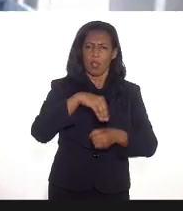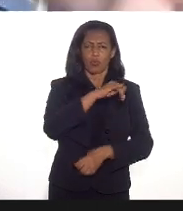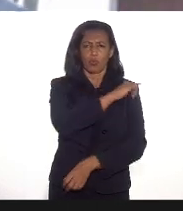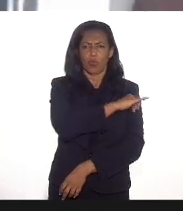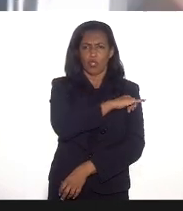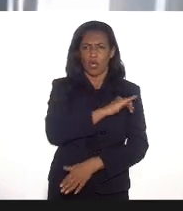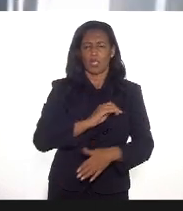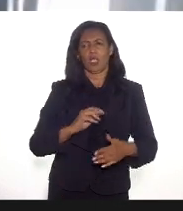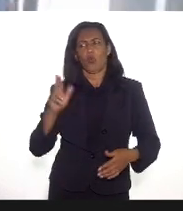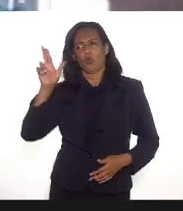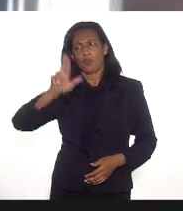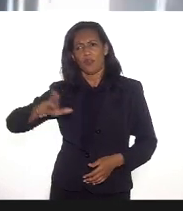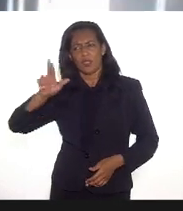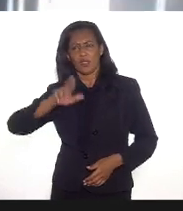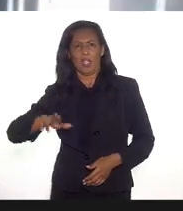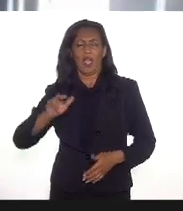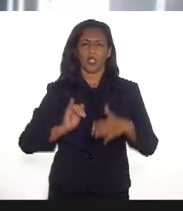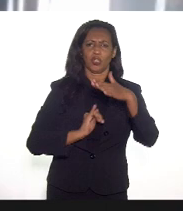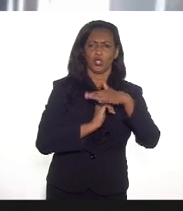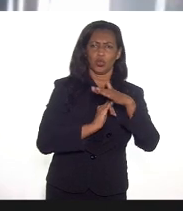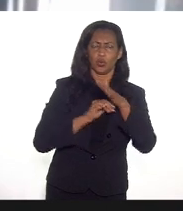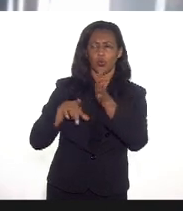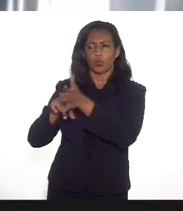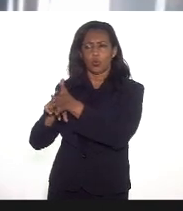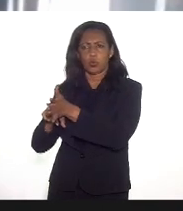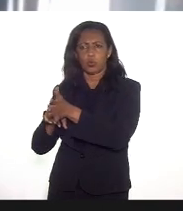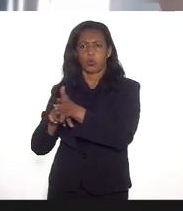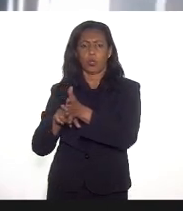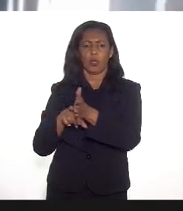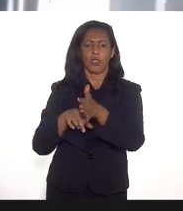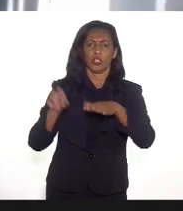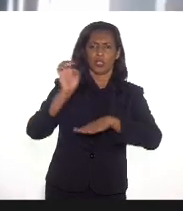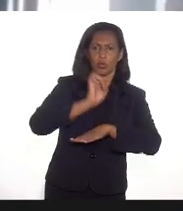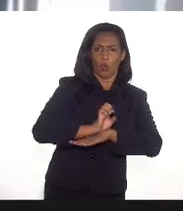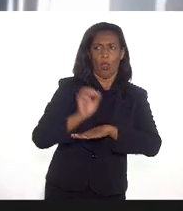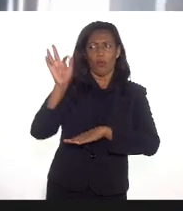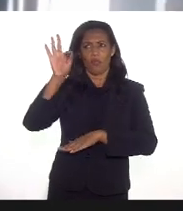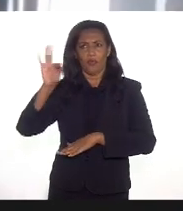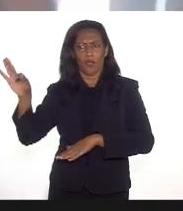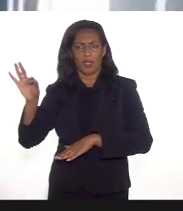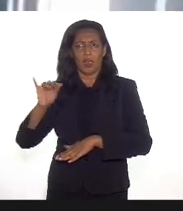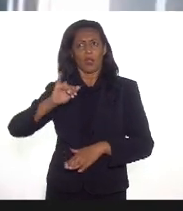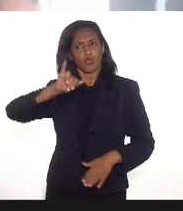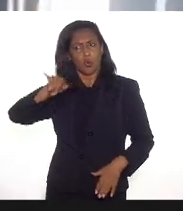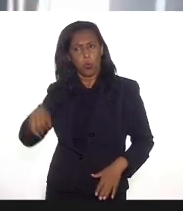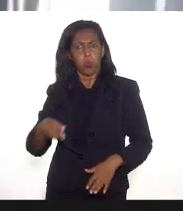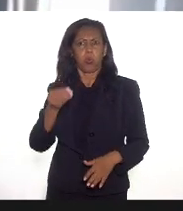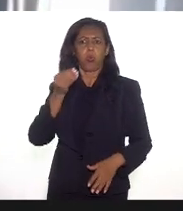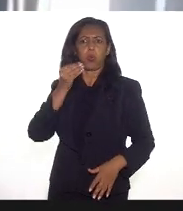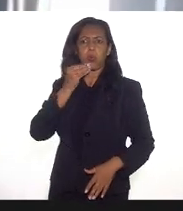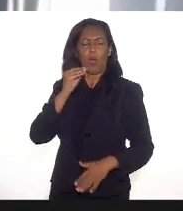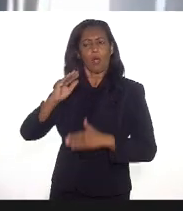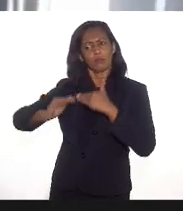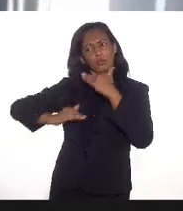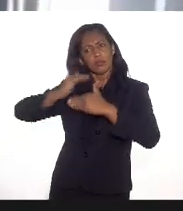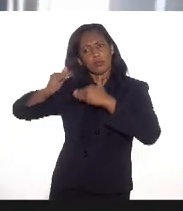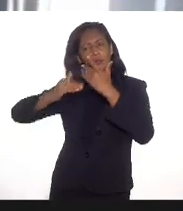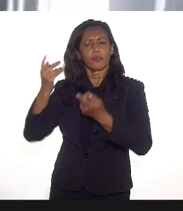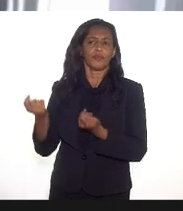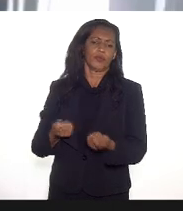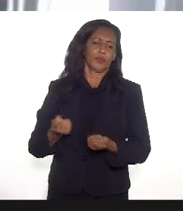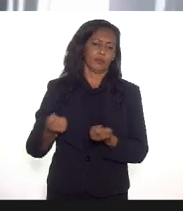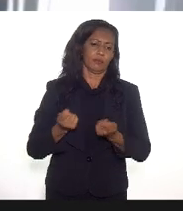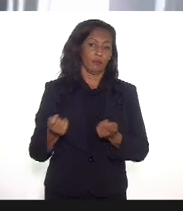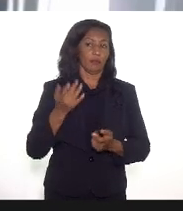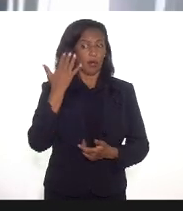Universidades, institutos de pesquisa, federais e estaduais, e a gente tira pouco proveito disso como indutor do desenvolvimento econômico. Então, assim, eu